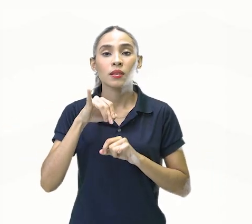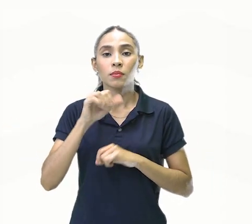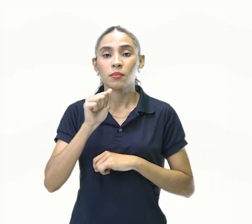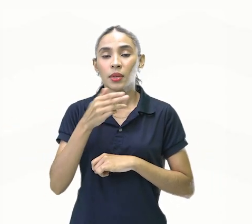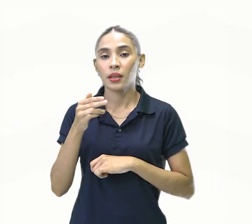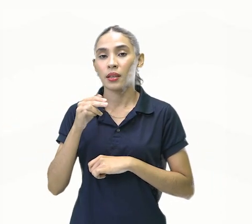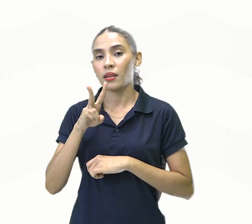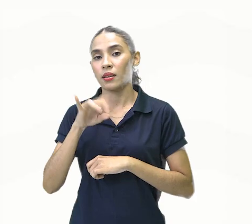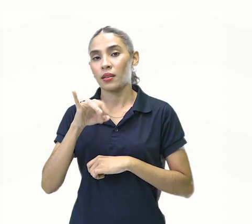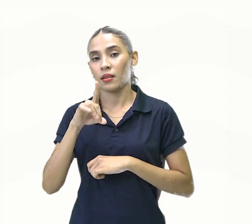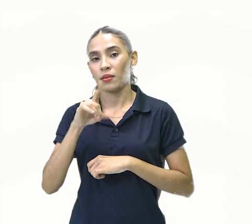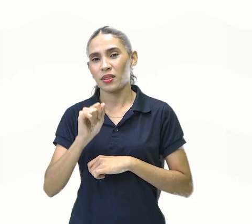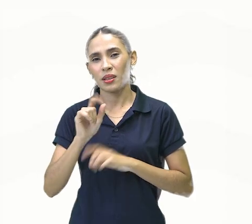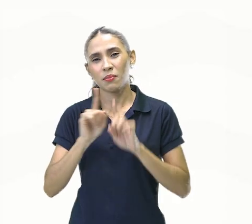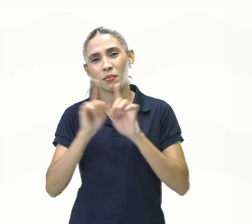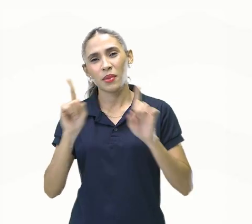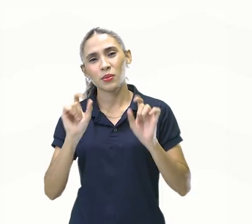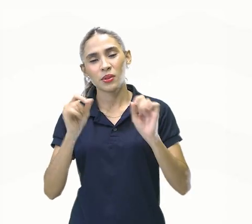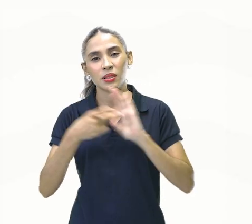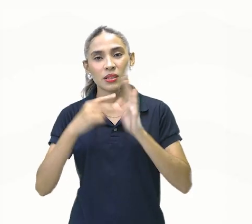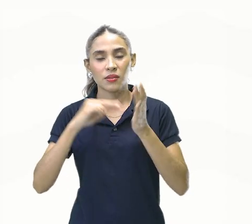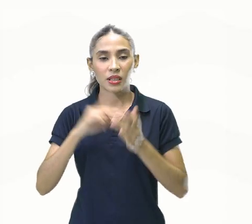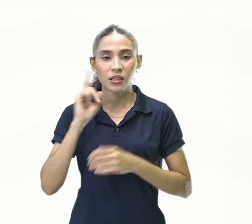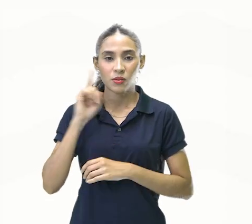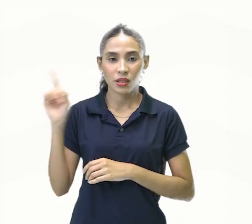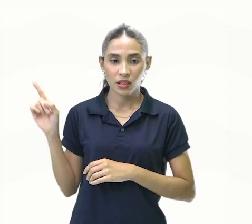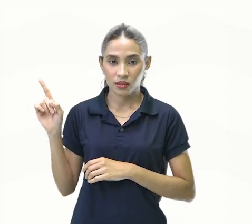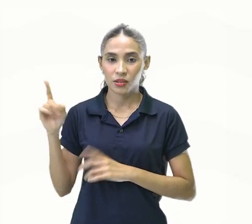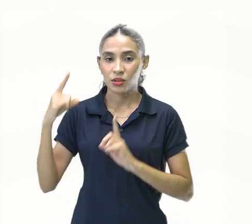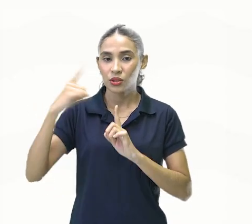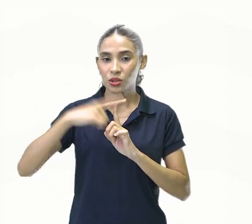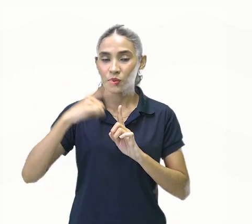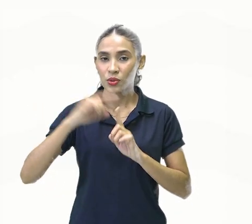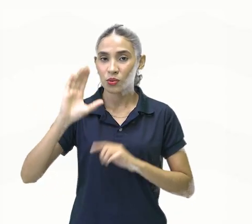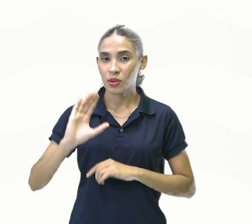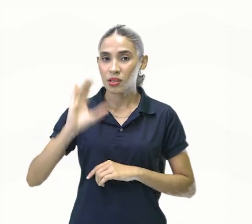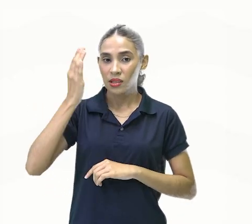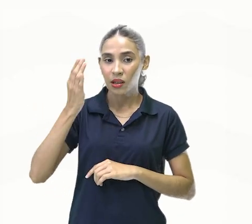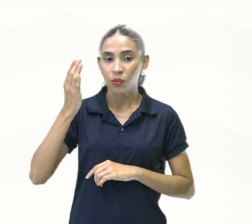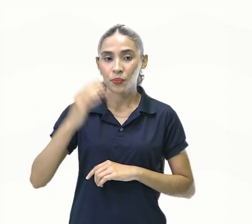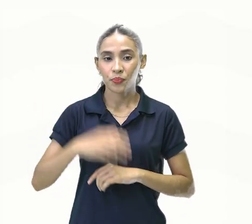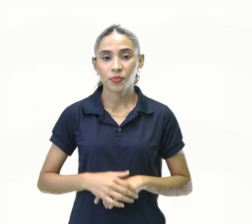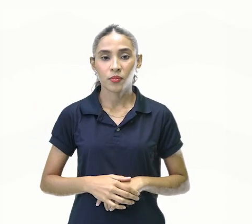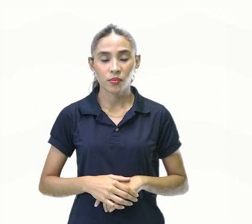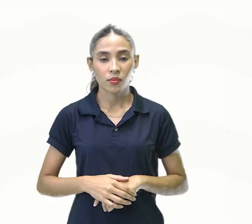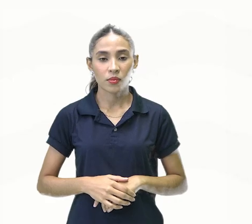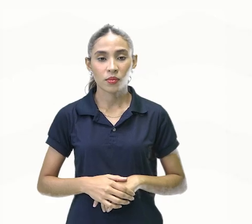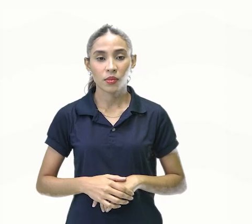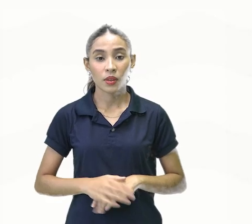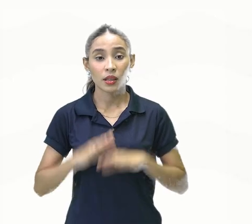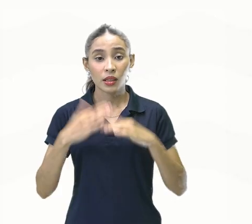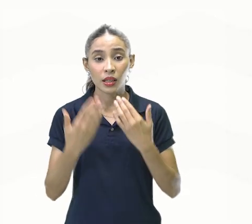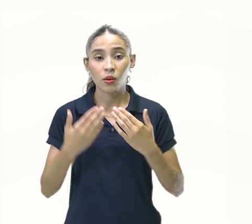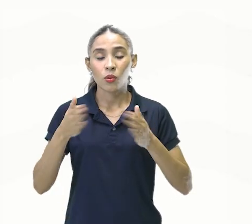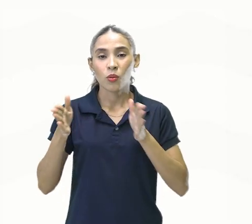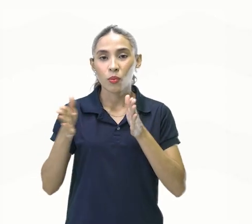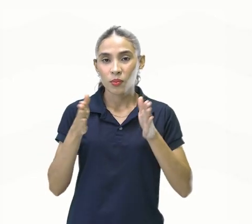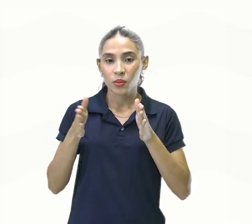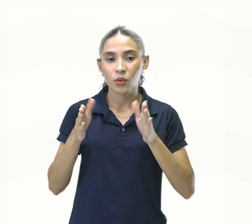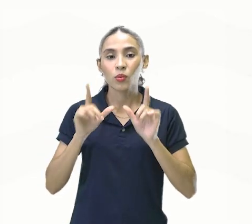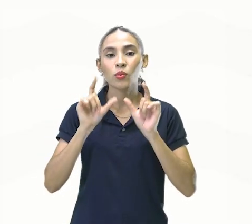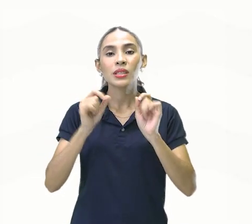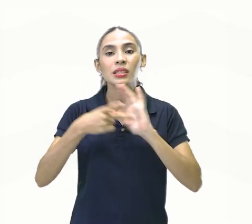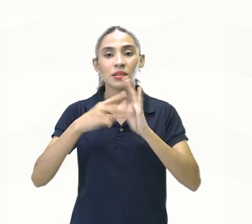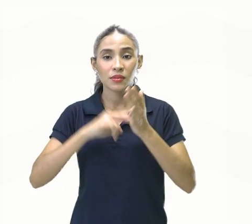meia-vida. E o que seria essa meia-vida para esse tipo de situação, para esse fenômeno? O tempo, né? O que